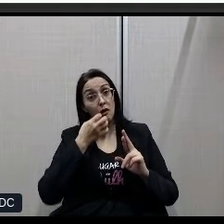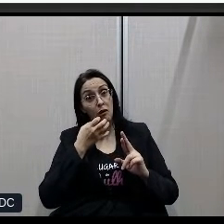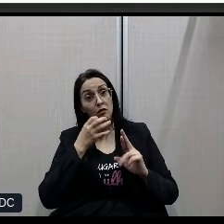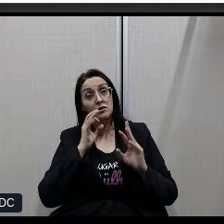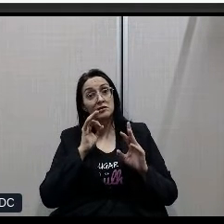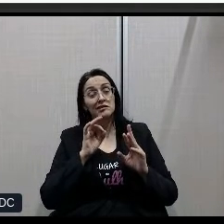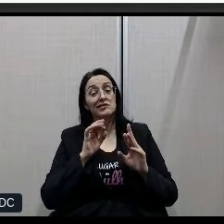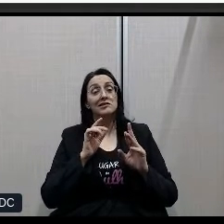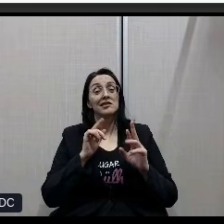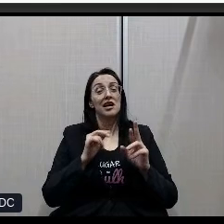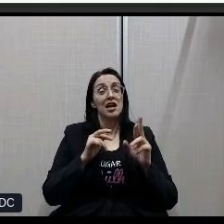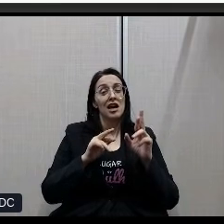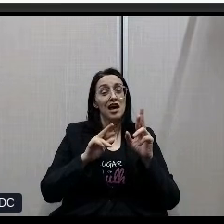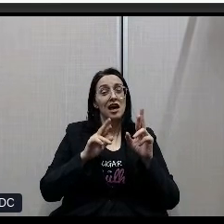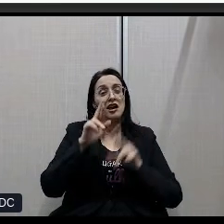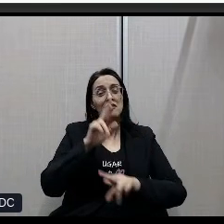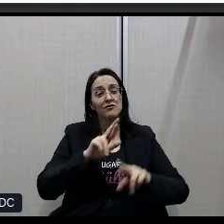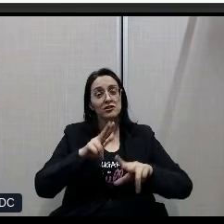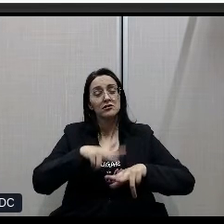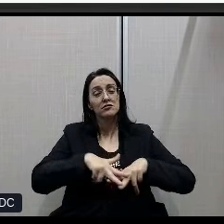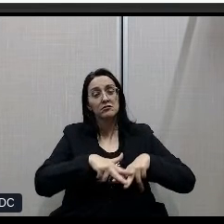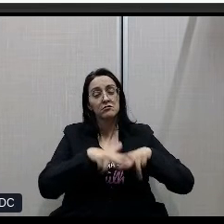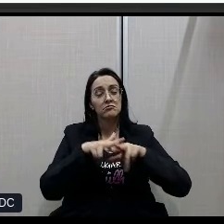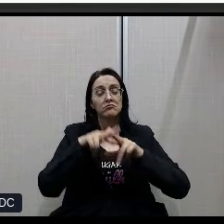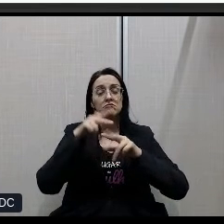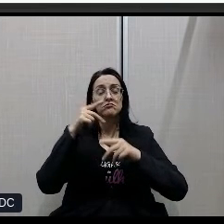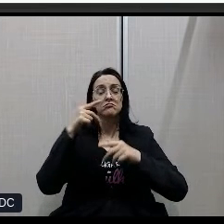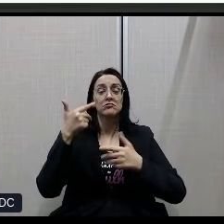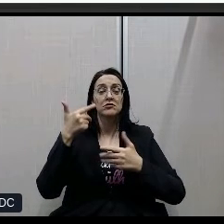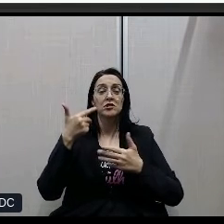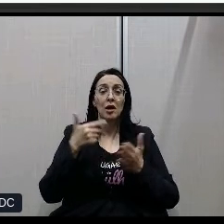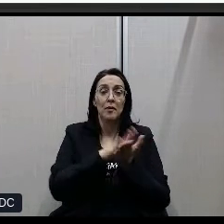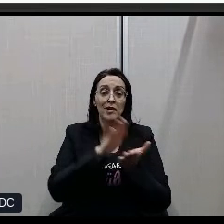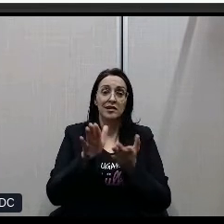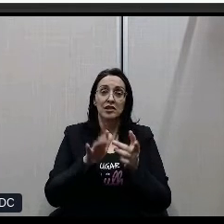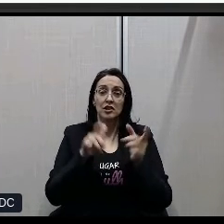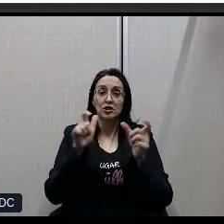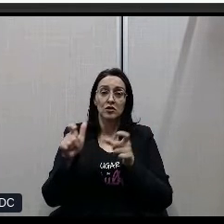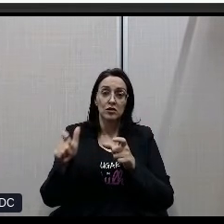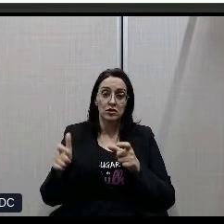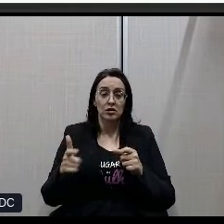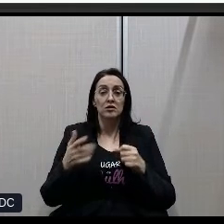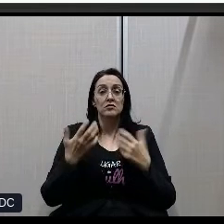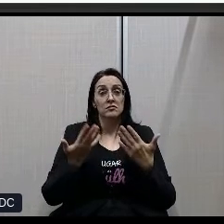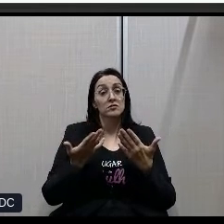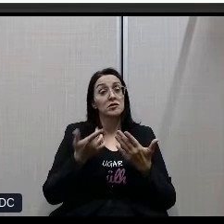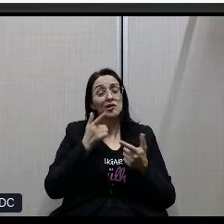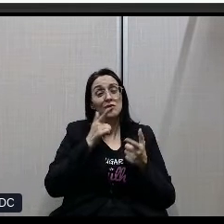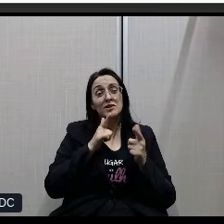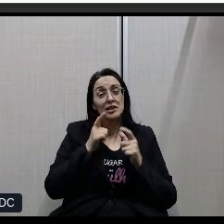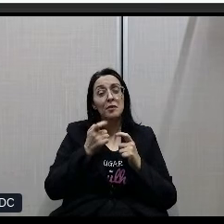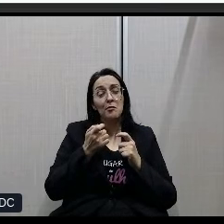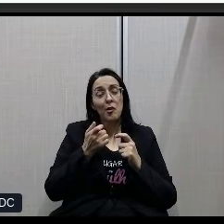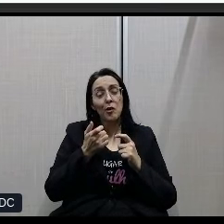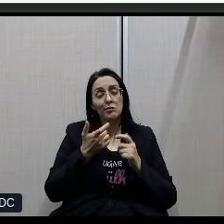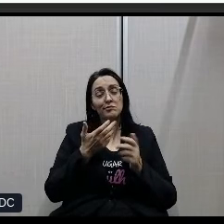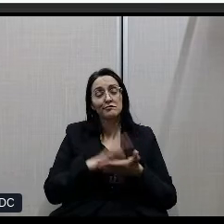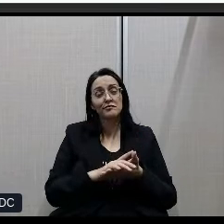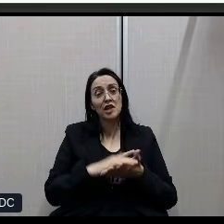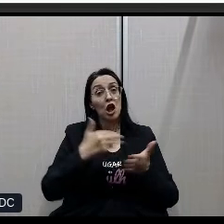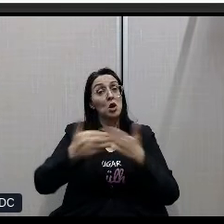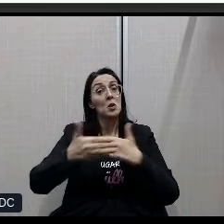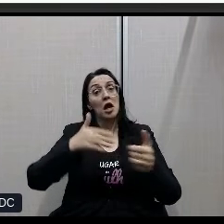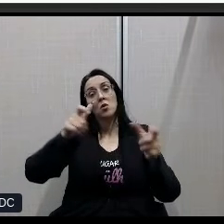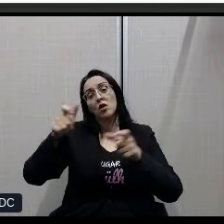sido revisadas, publicadas em locais decentes, minimamente decentes, tá? Não quis pegar de qualquer lugar,